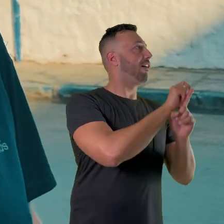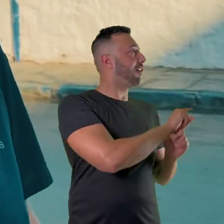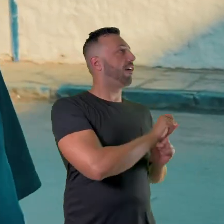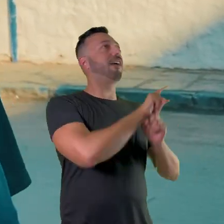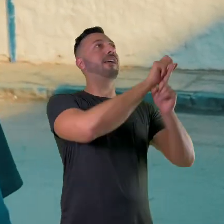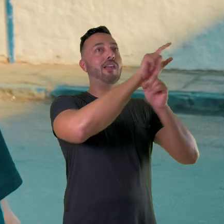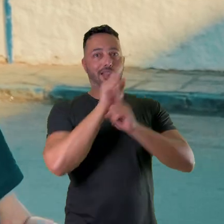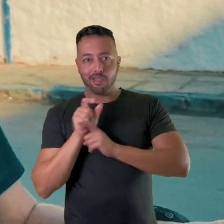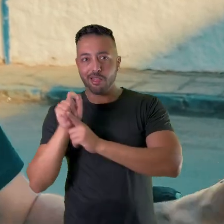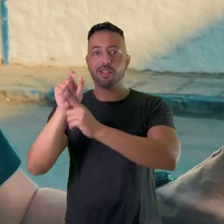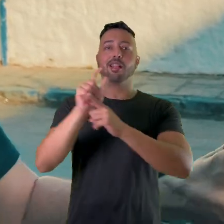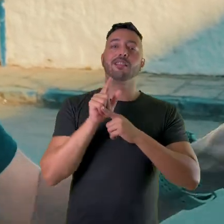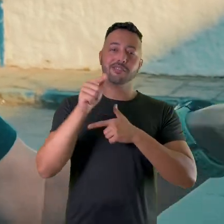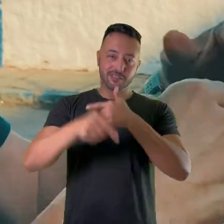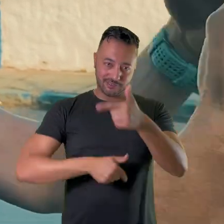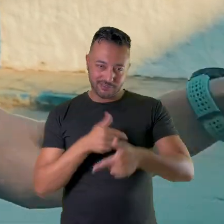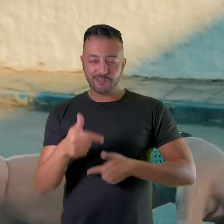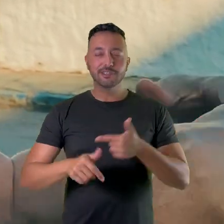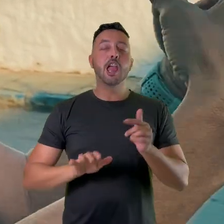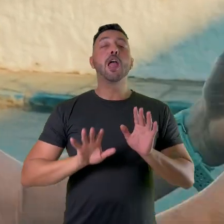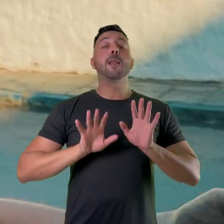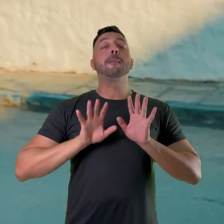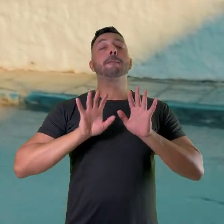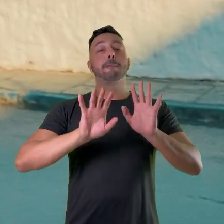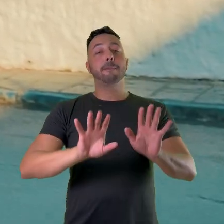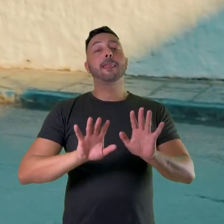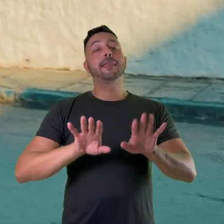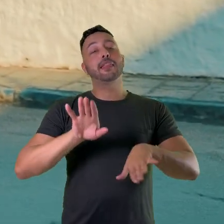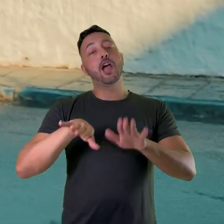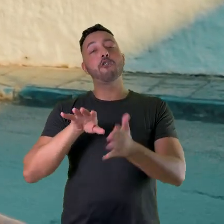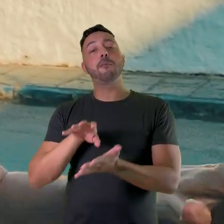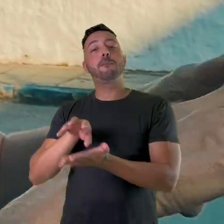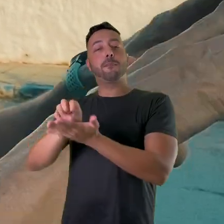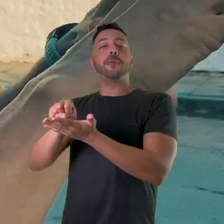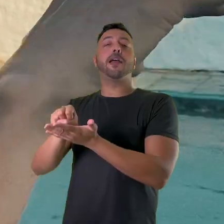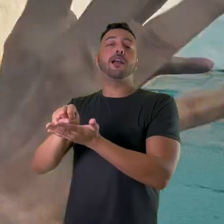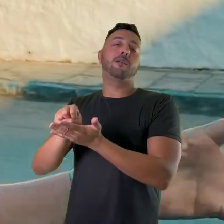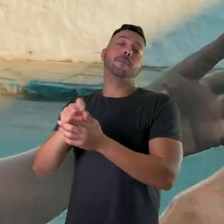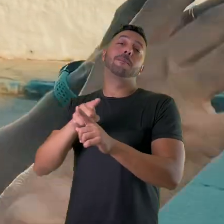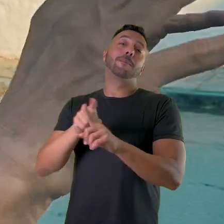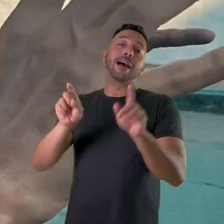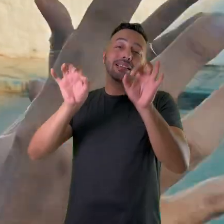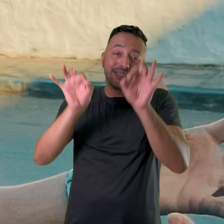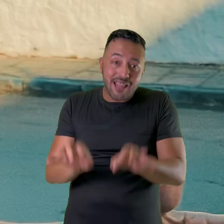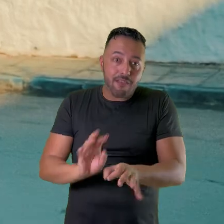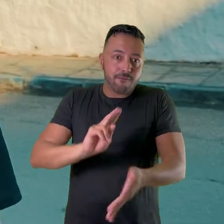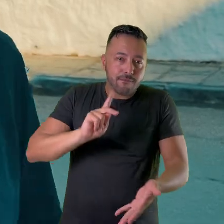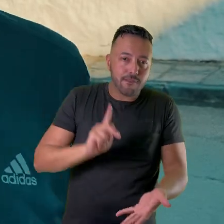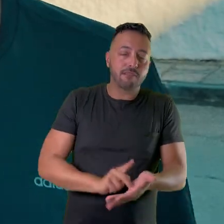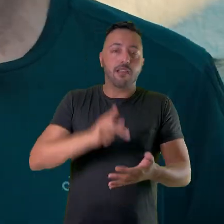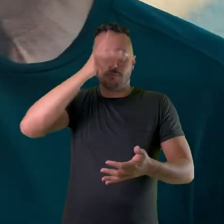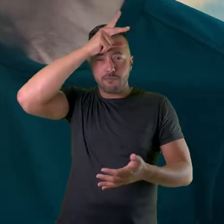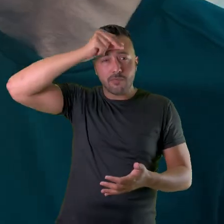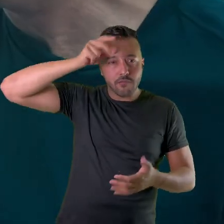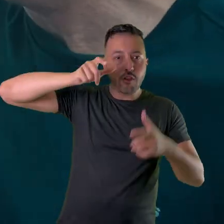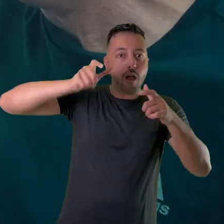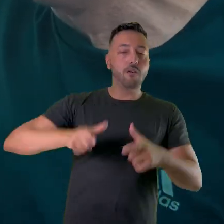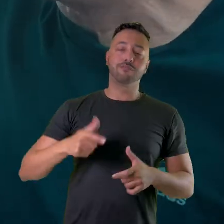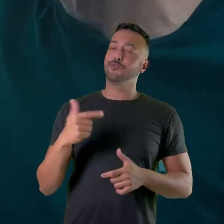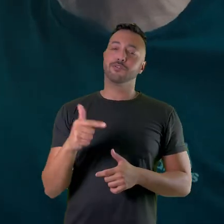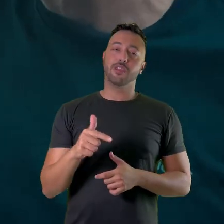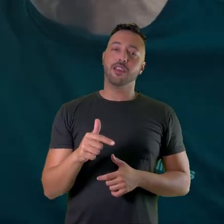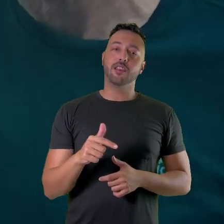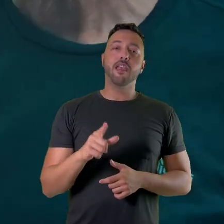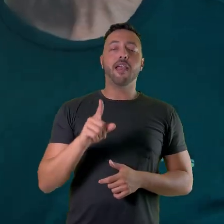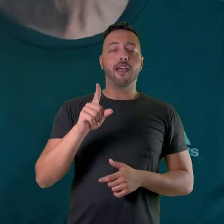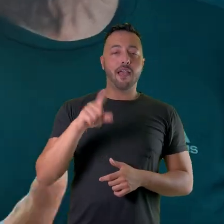alugando prédios, etc. e tal. Ocupou alguns prédios públicos, mas não tinha a sua sede, a sua organização. Esse aqui veio a partir da